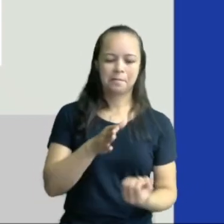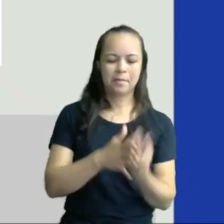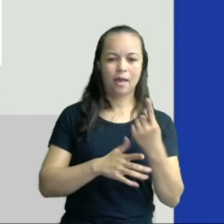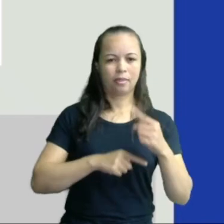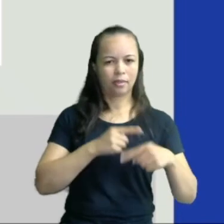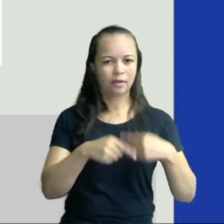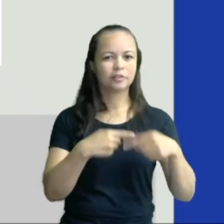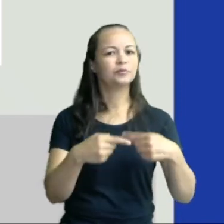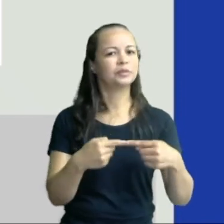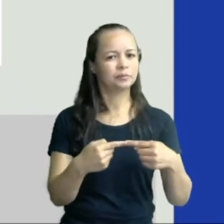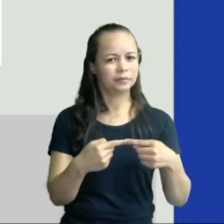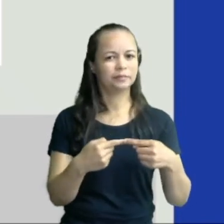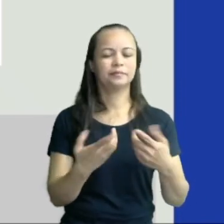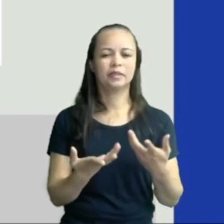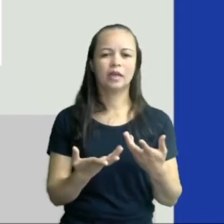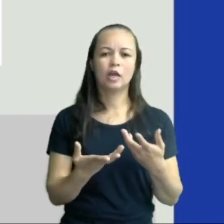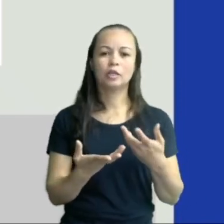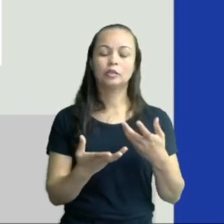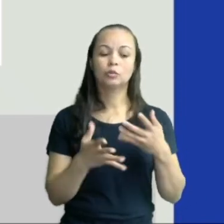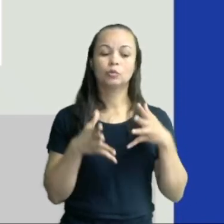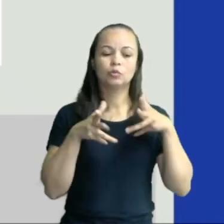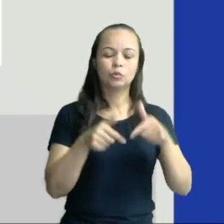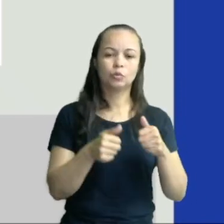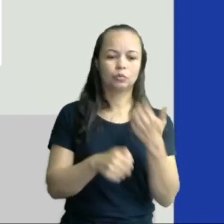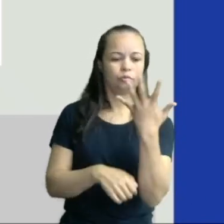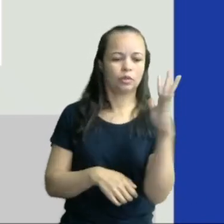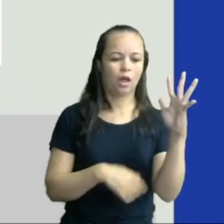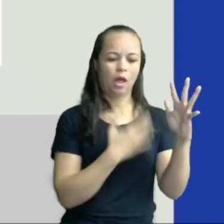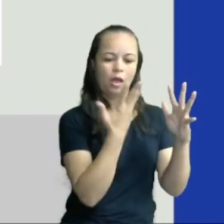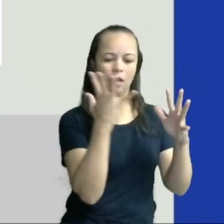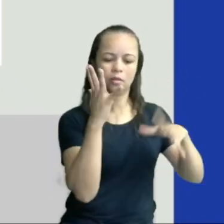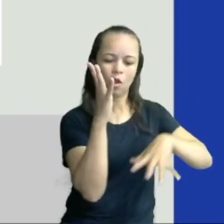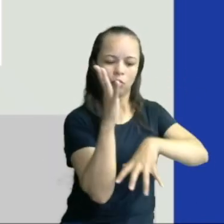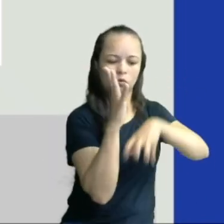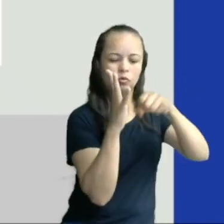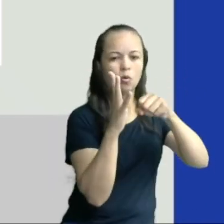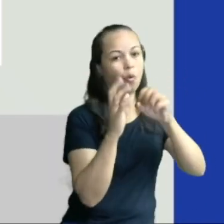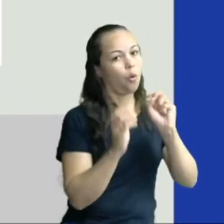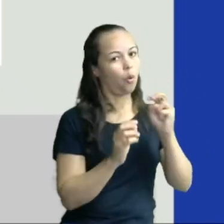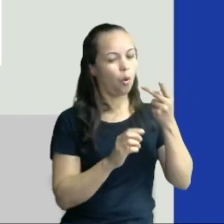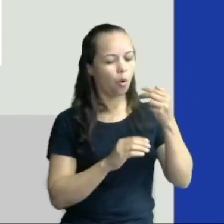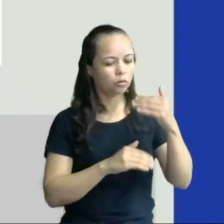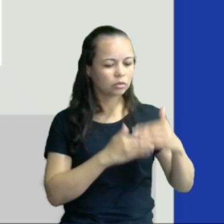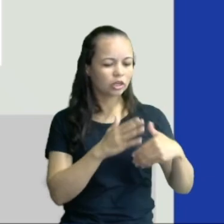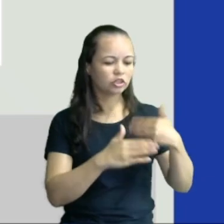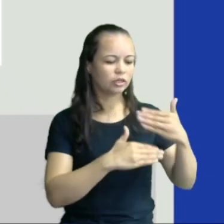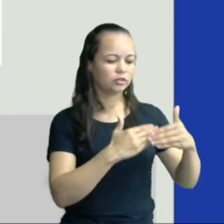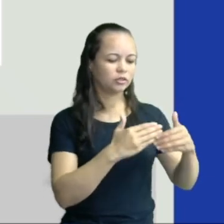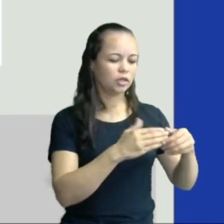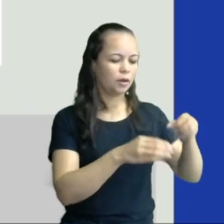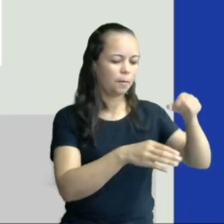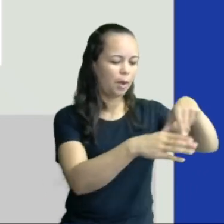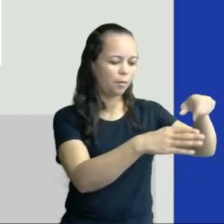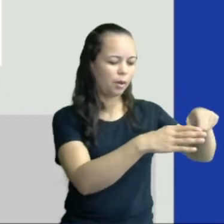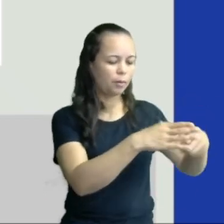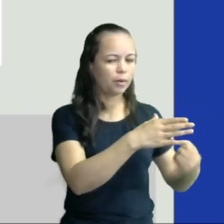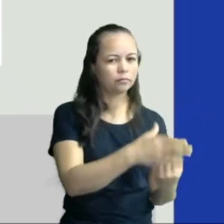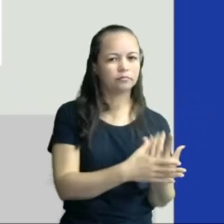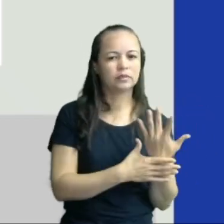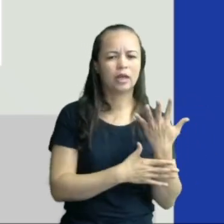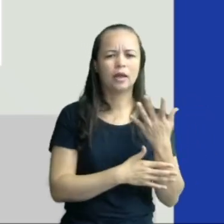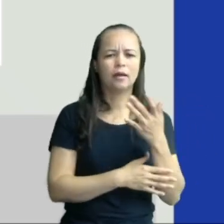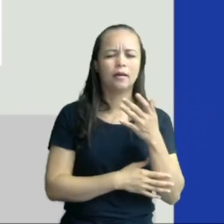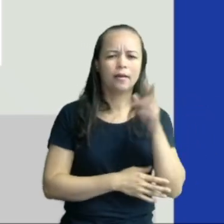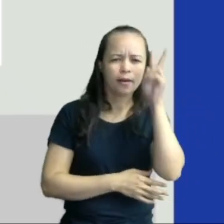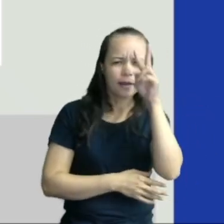Matérias-primas, gente. Então, tudo que a gente tira da natureza ou então que a gente produz no meio rural para ser transformado. Lembra do exemplo do